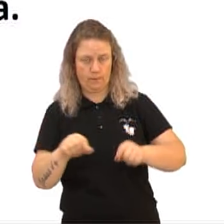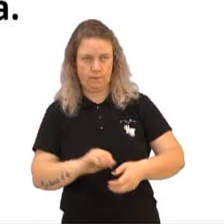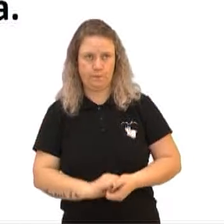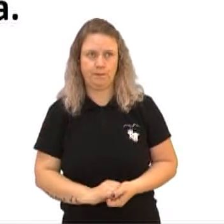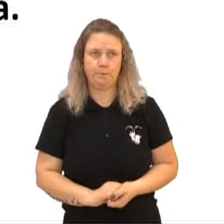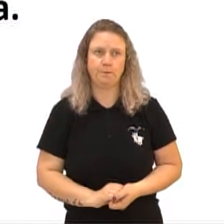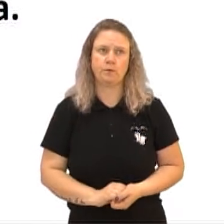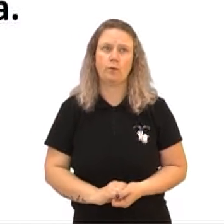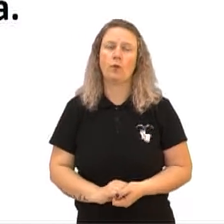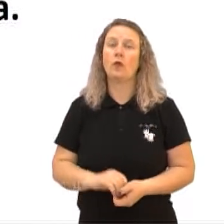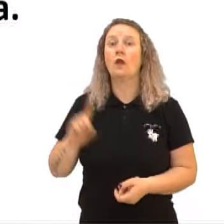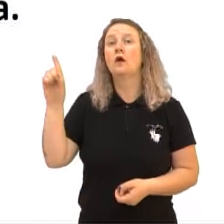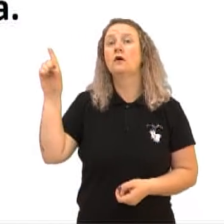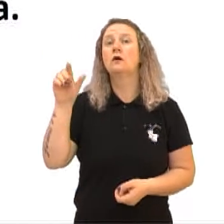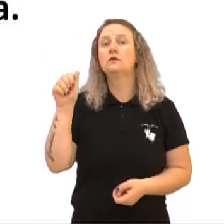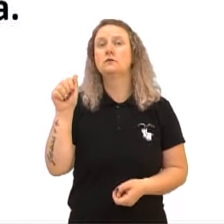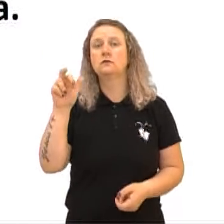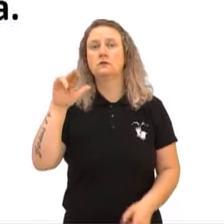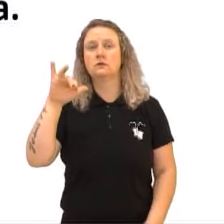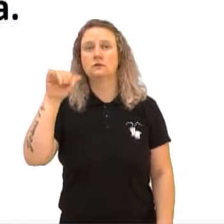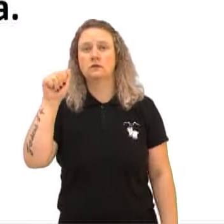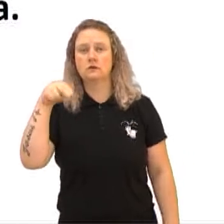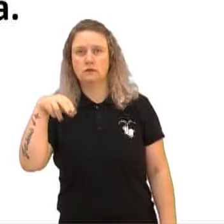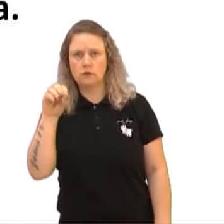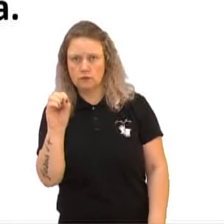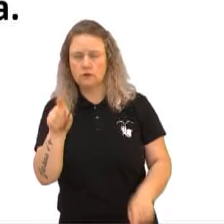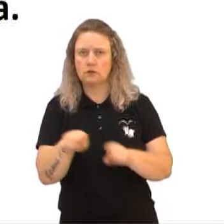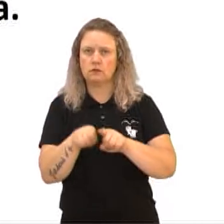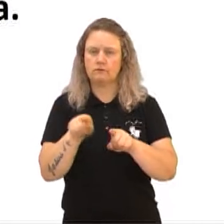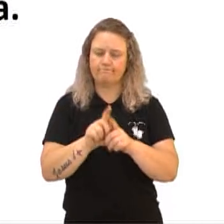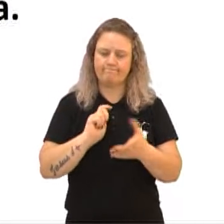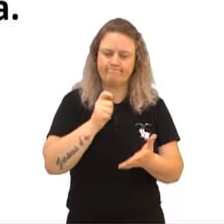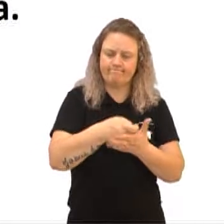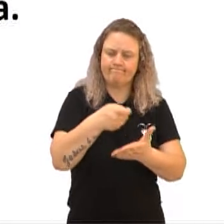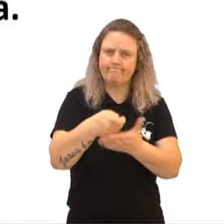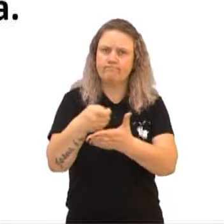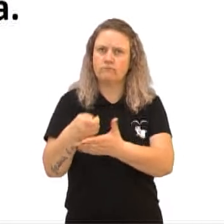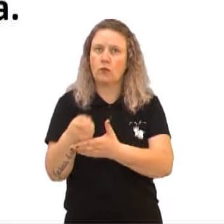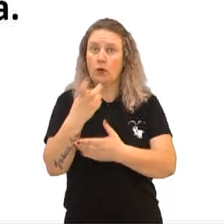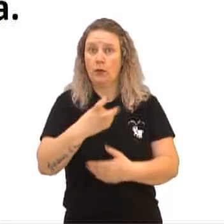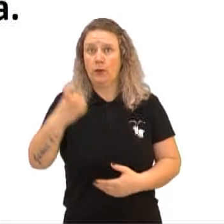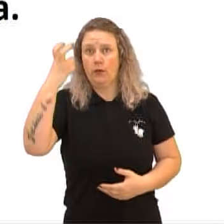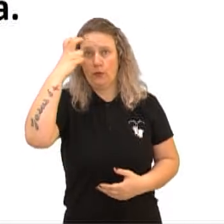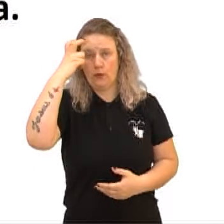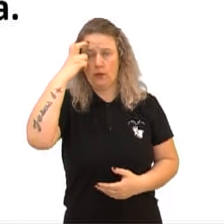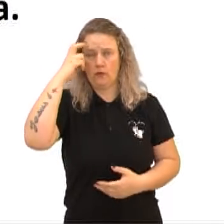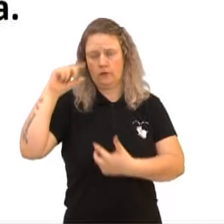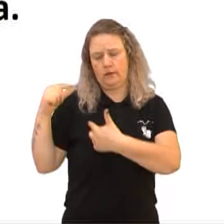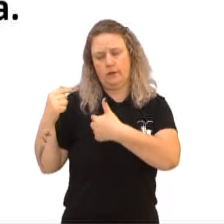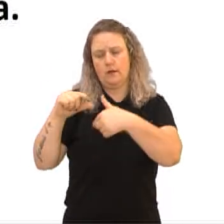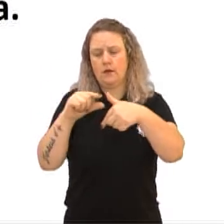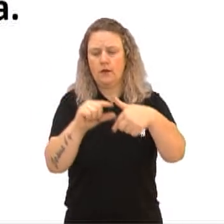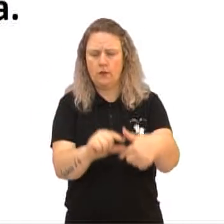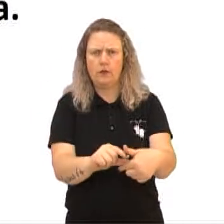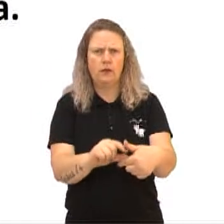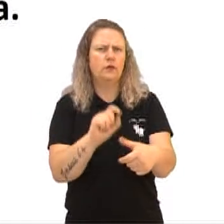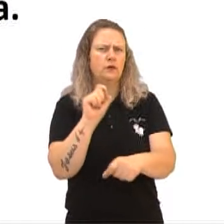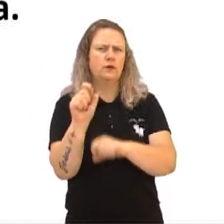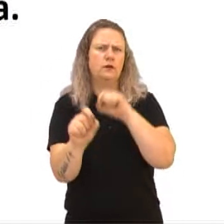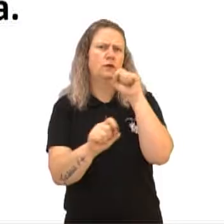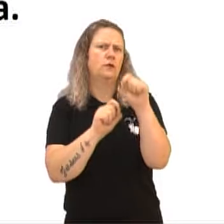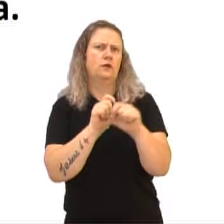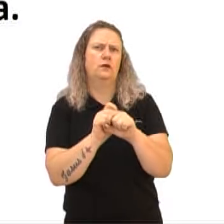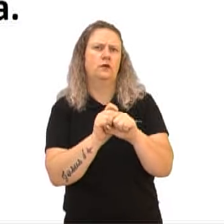Então ele, o Ariano Suassuna, defendia que a cultura erudita podia, em processo simbiótico, o